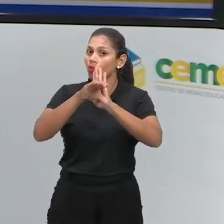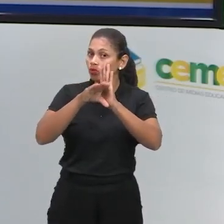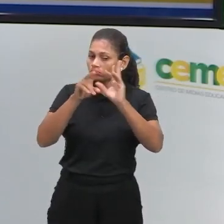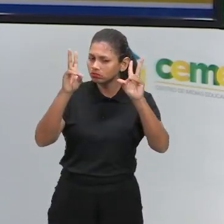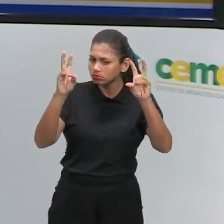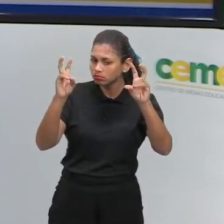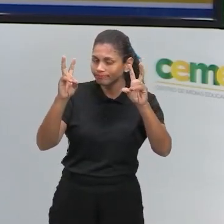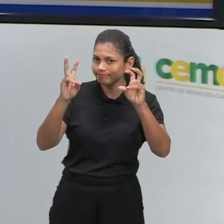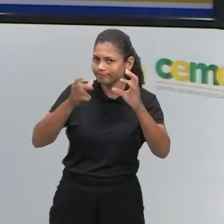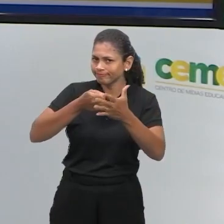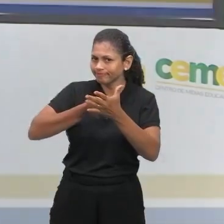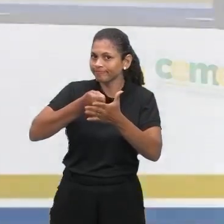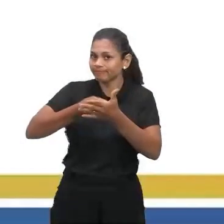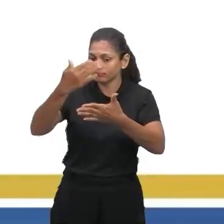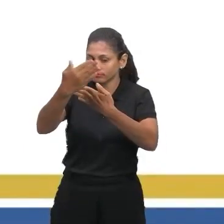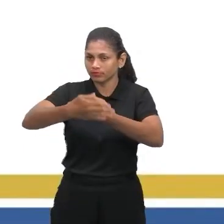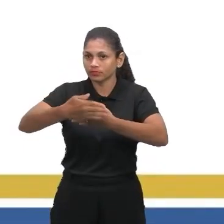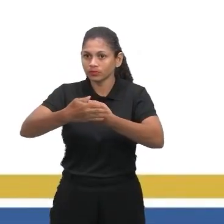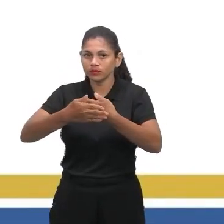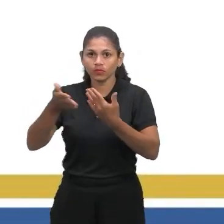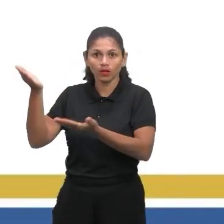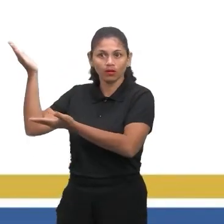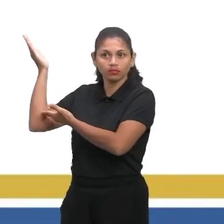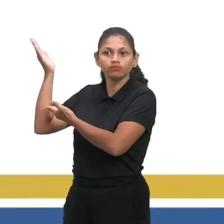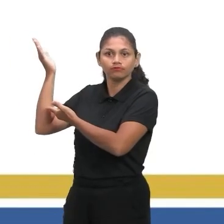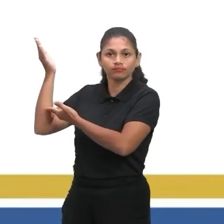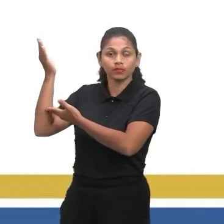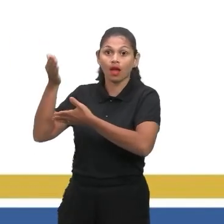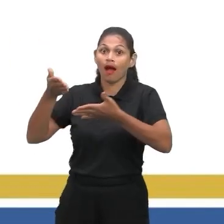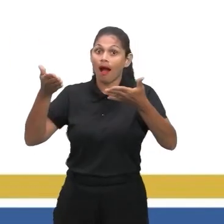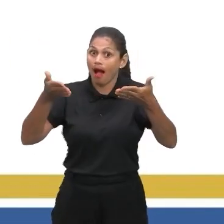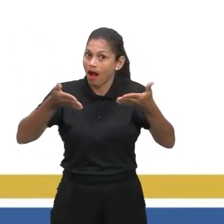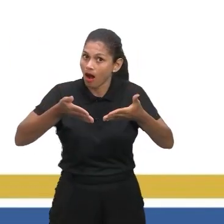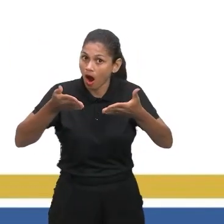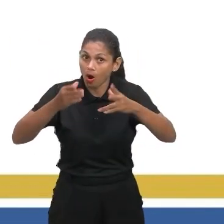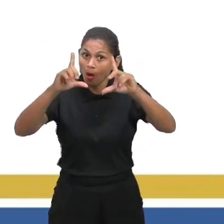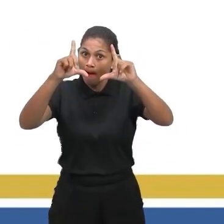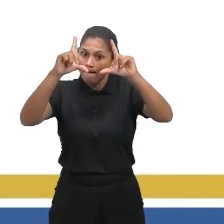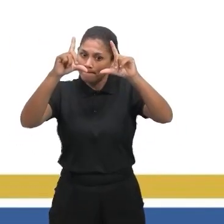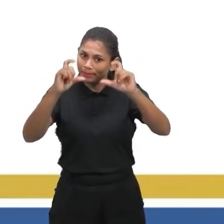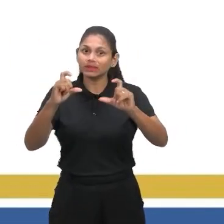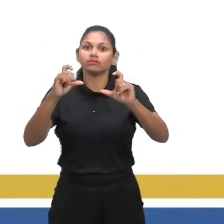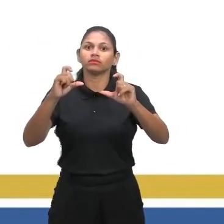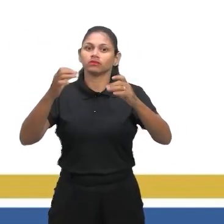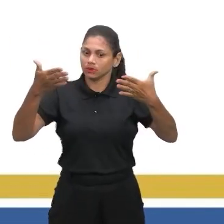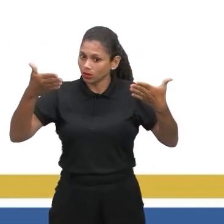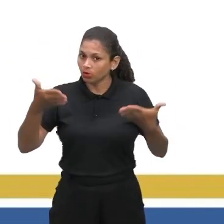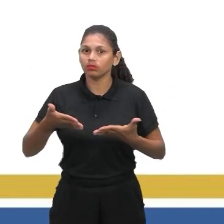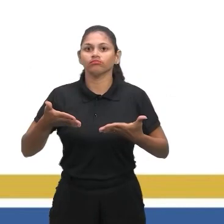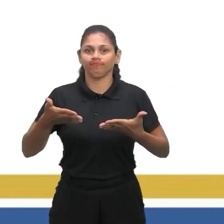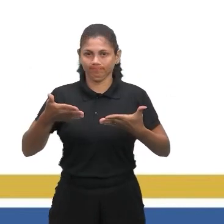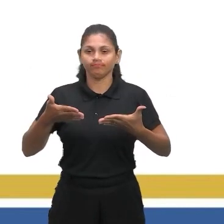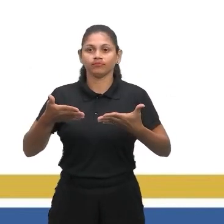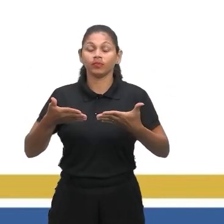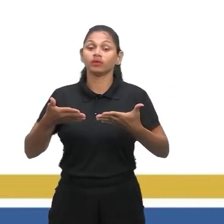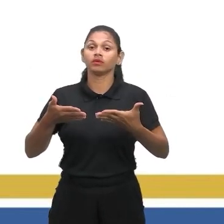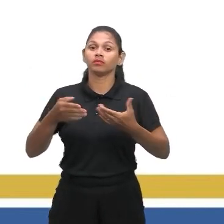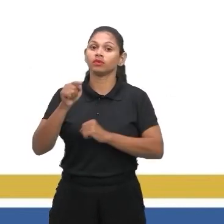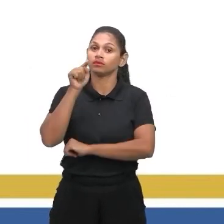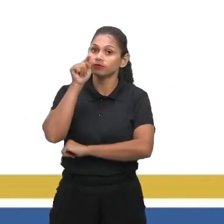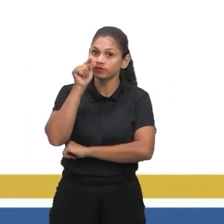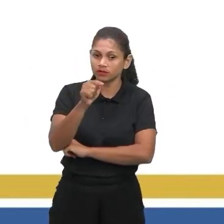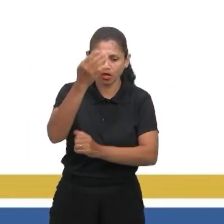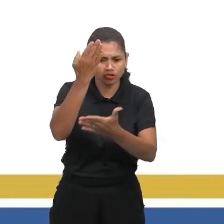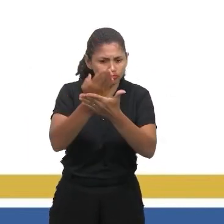forma, você vai observar aqui, trazendo aqui para a tela, esse é o momento do print, tá? Tira aquele print, tira aquela foto para garantir